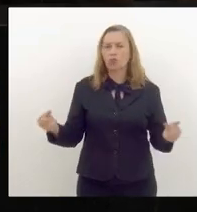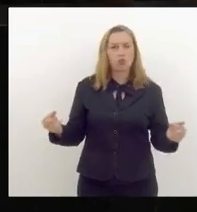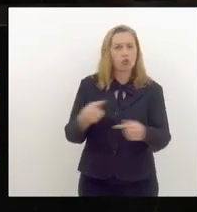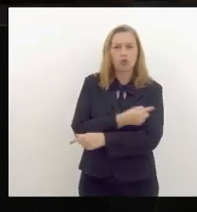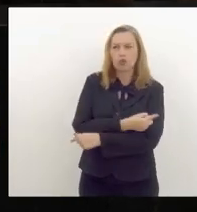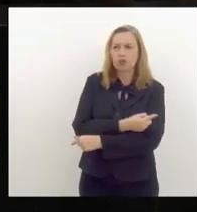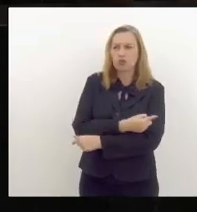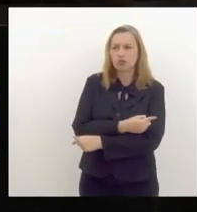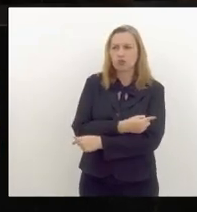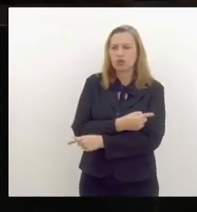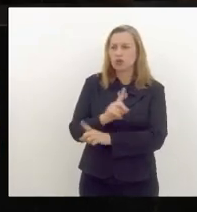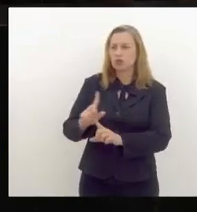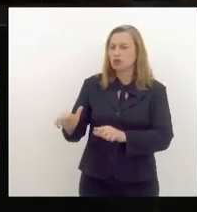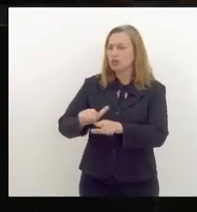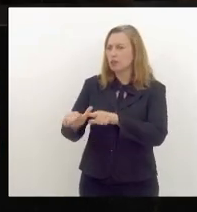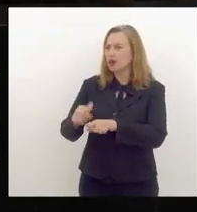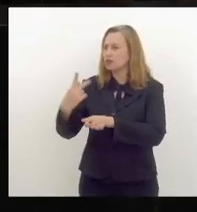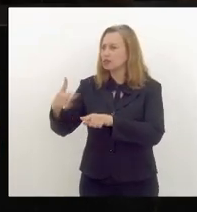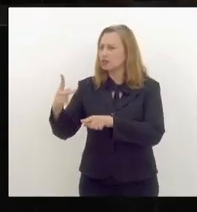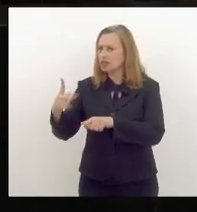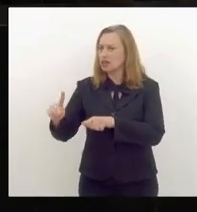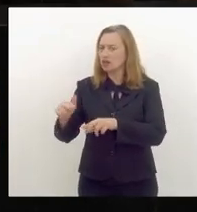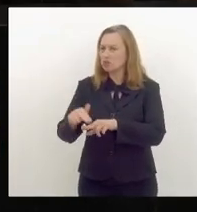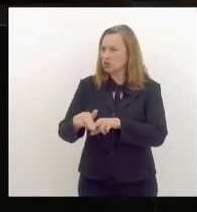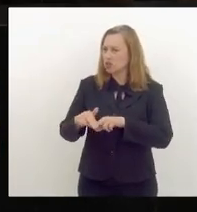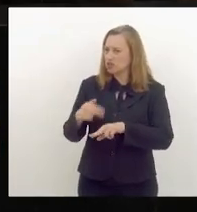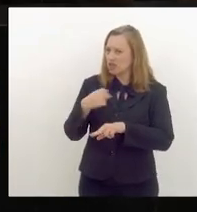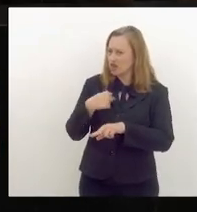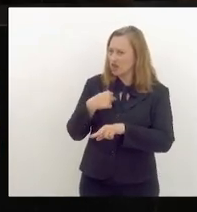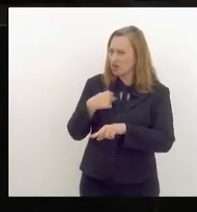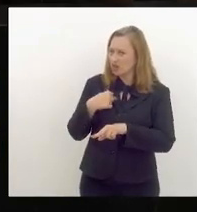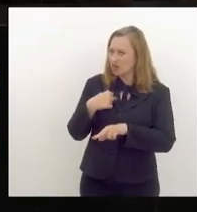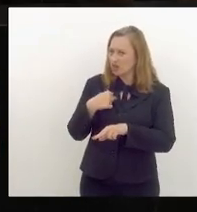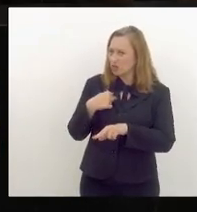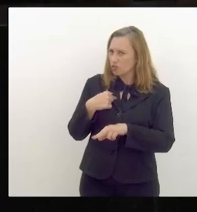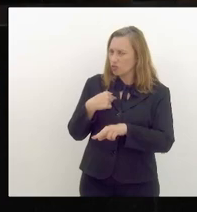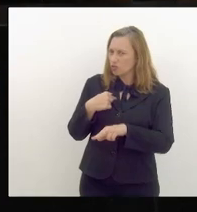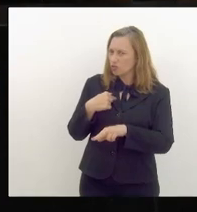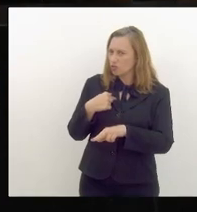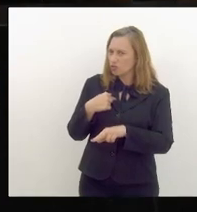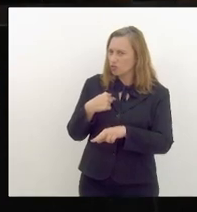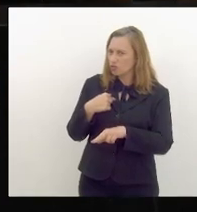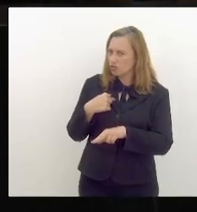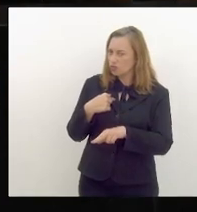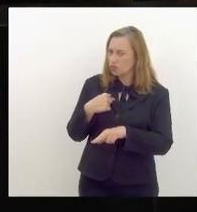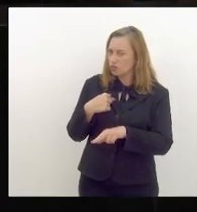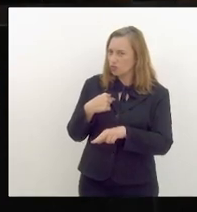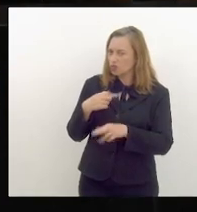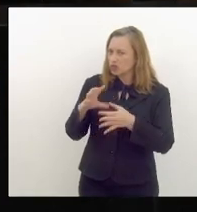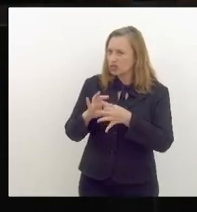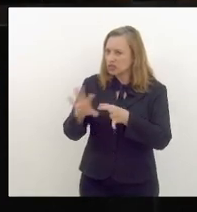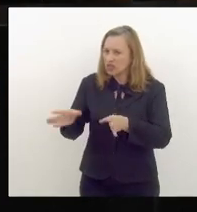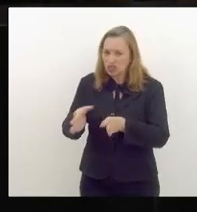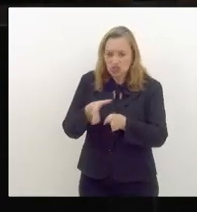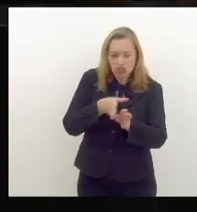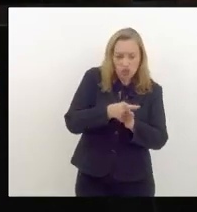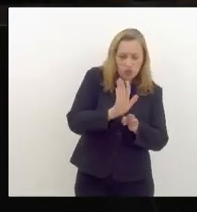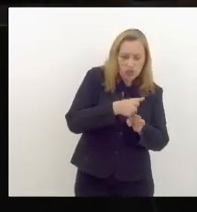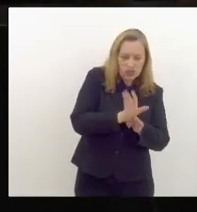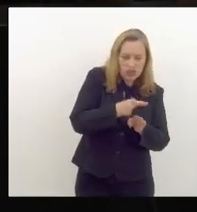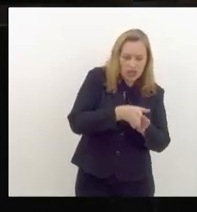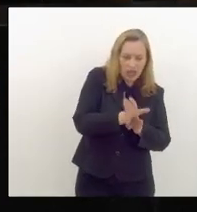adotadas nem por isso me reservo no intuito de auxiliar o meu povo aquela população